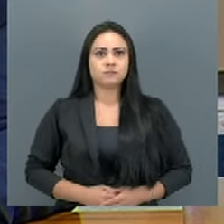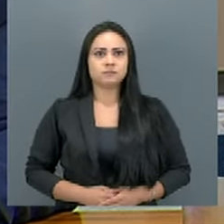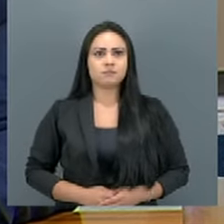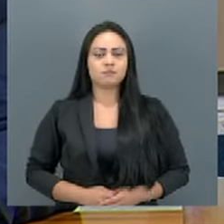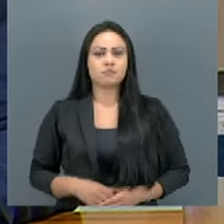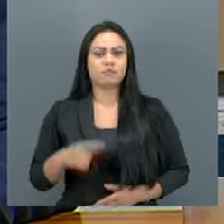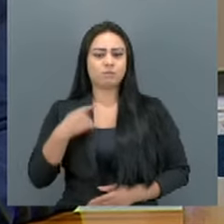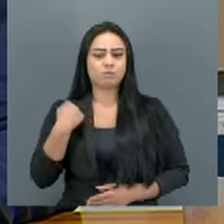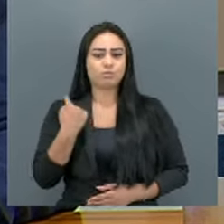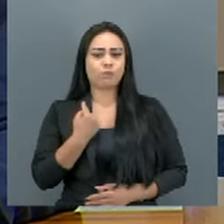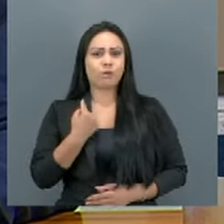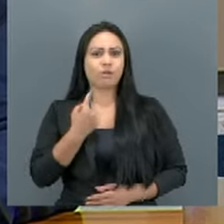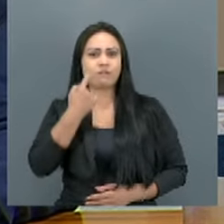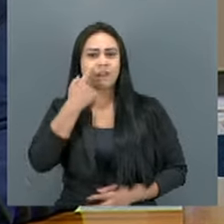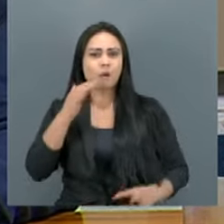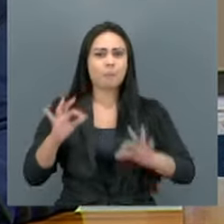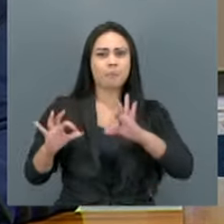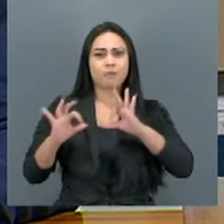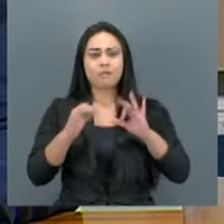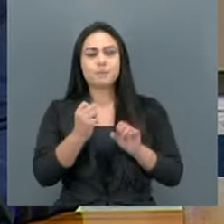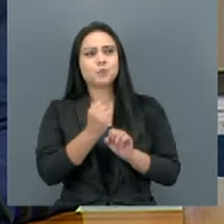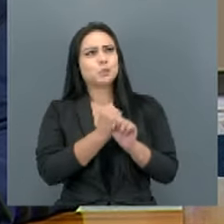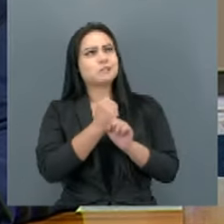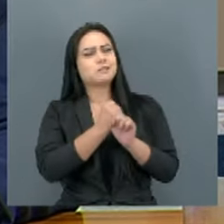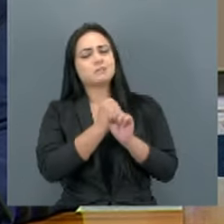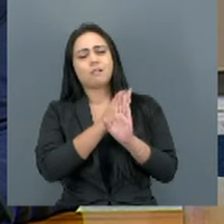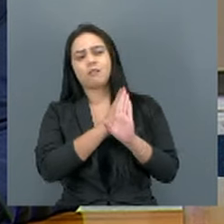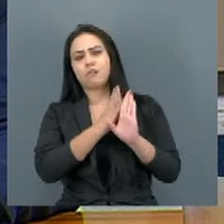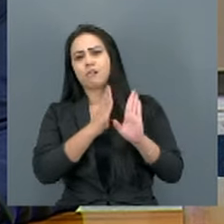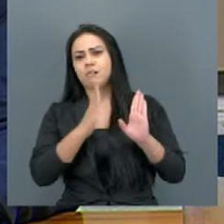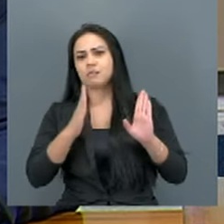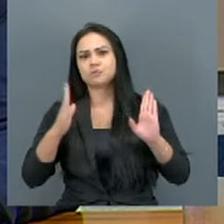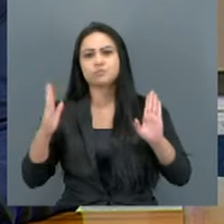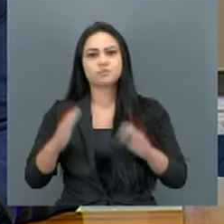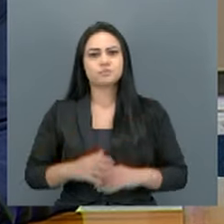que a gente vem acompanhando muitos anos.